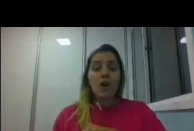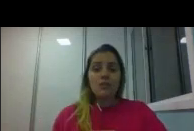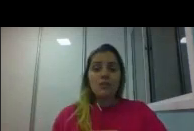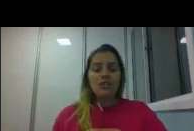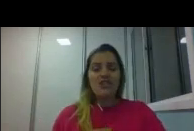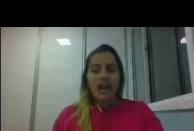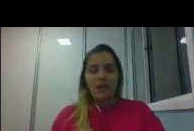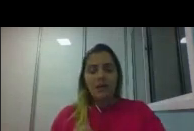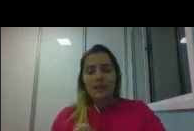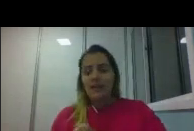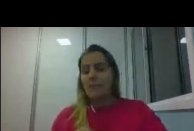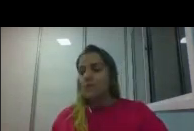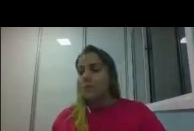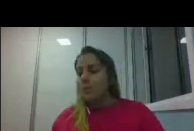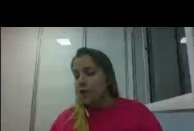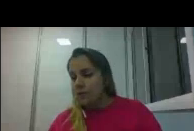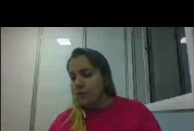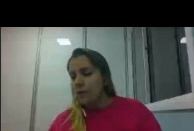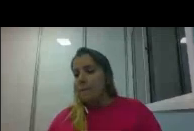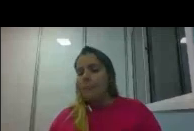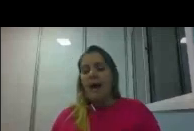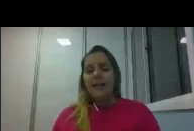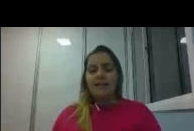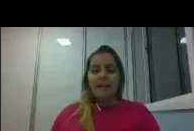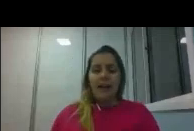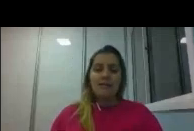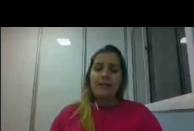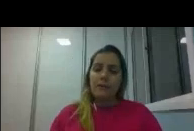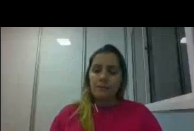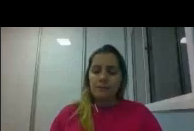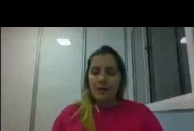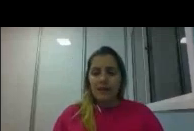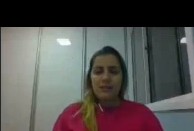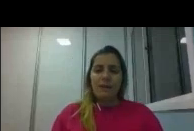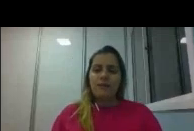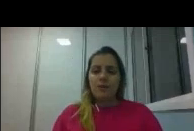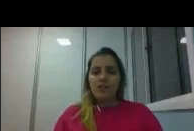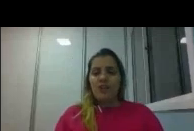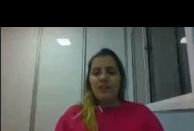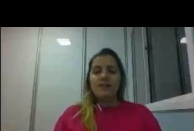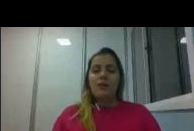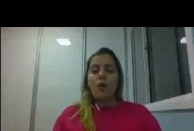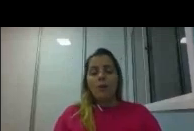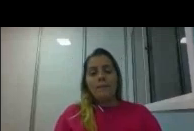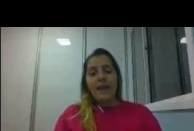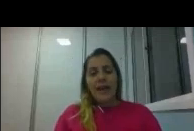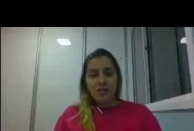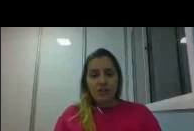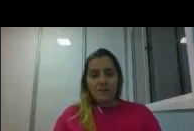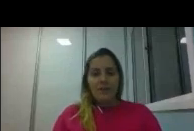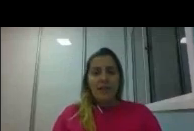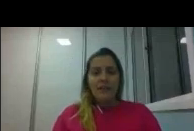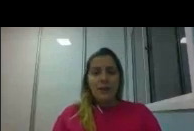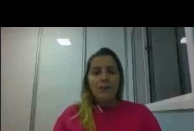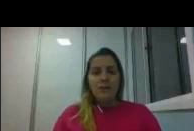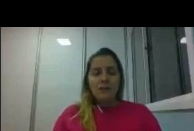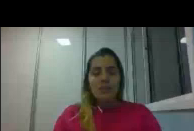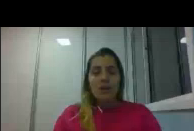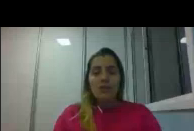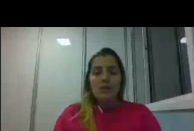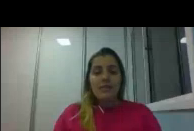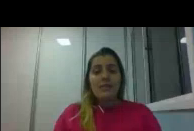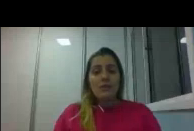só que nós, hoje, já conhecemos muito da interação desses padrões de herança com o ambiente. Então,